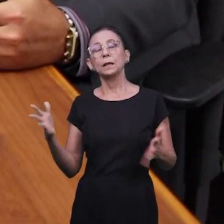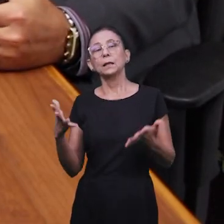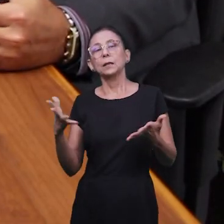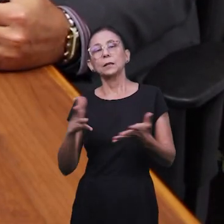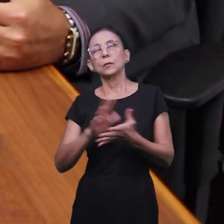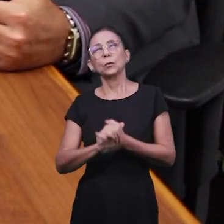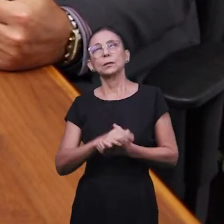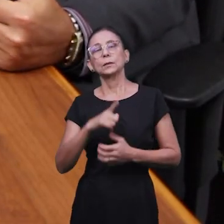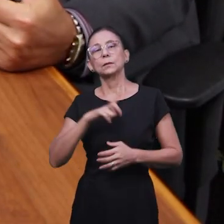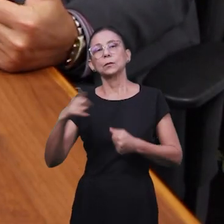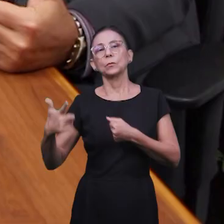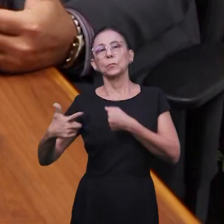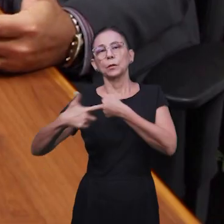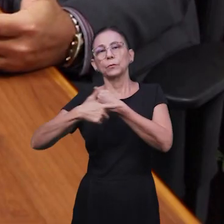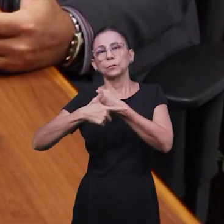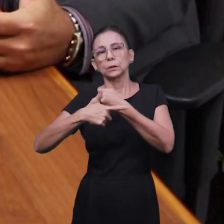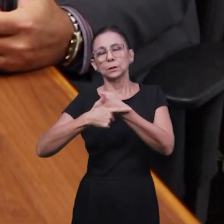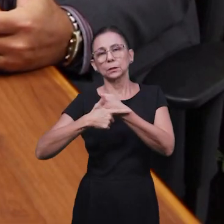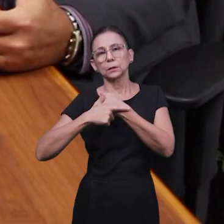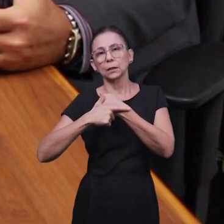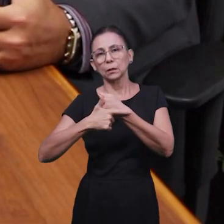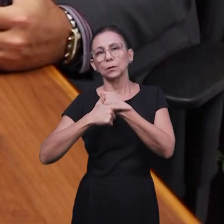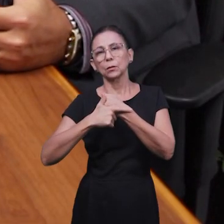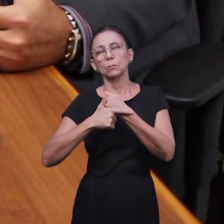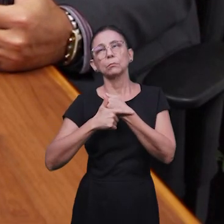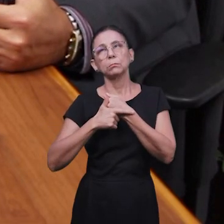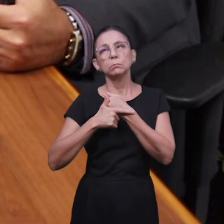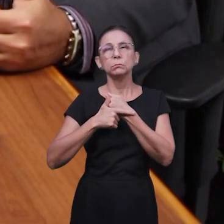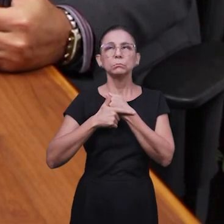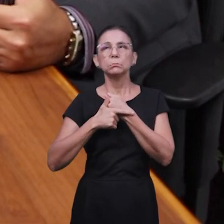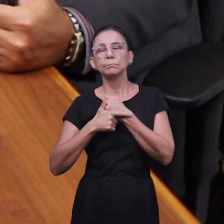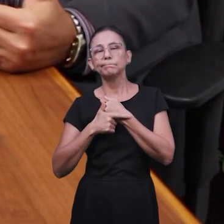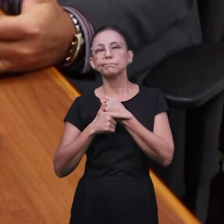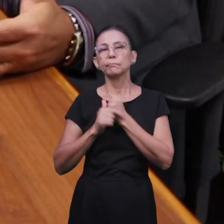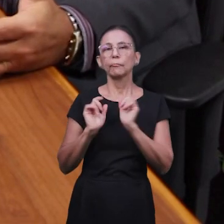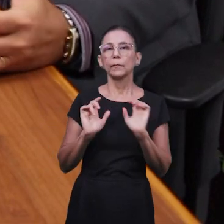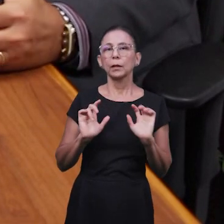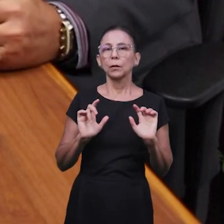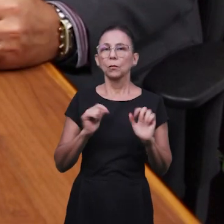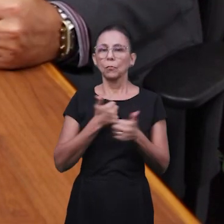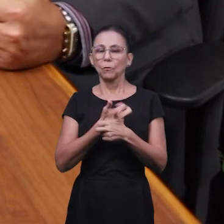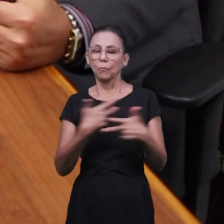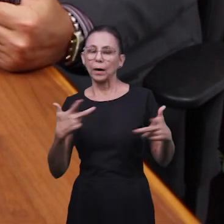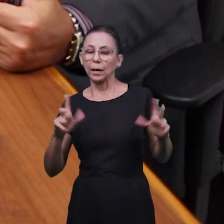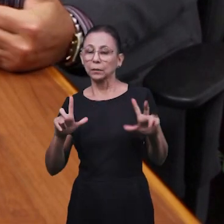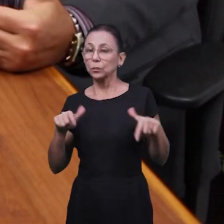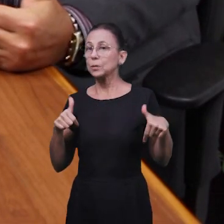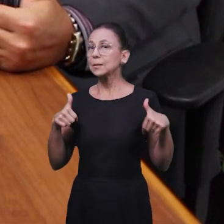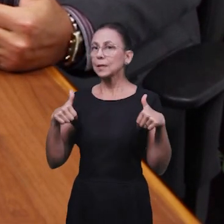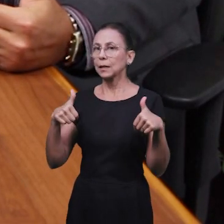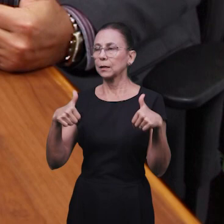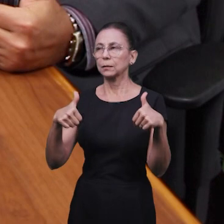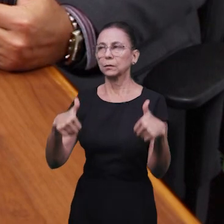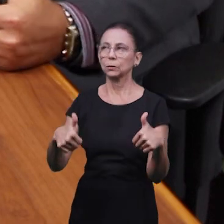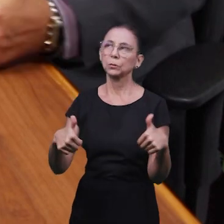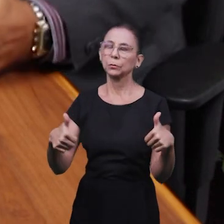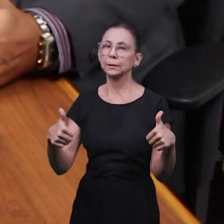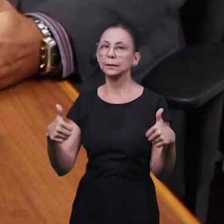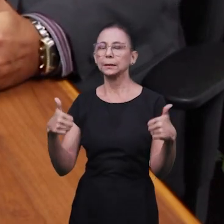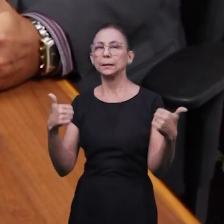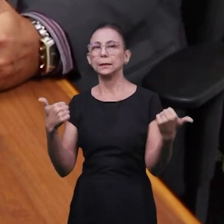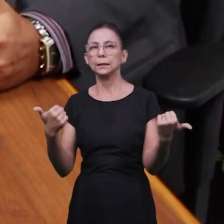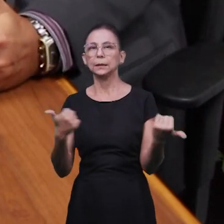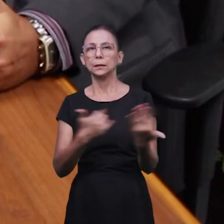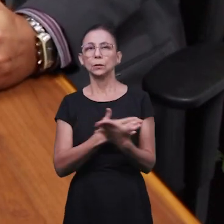papel através dos seus atos de trazer um ponto de inflexão, ou seja, de fazer uma